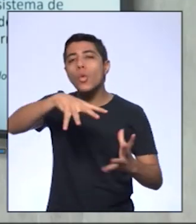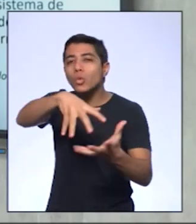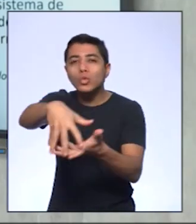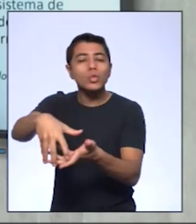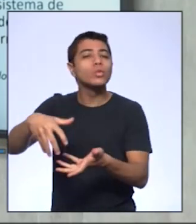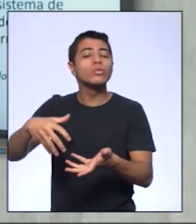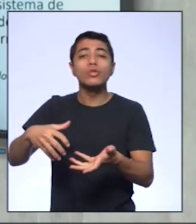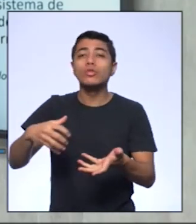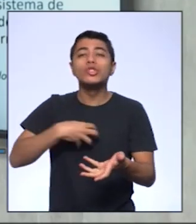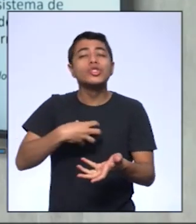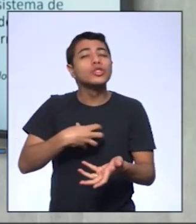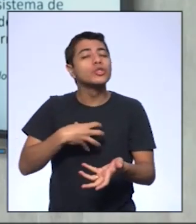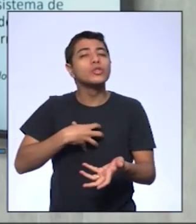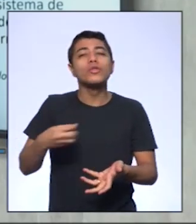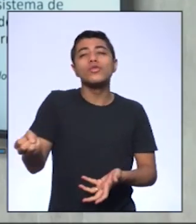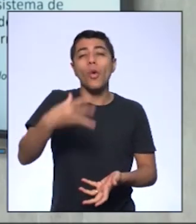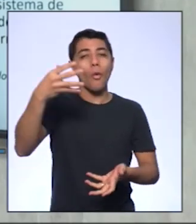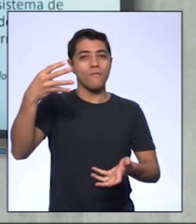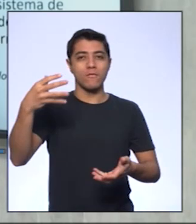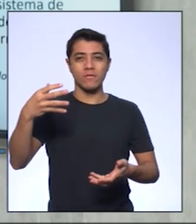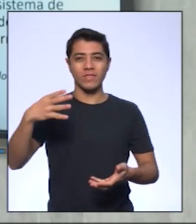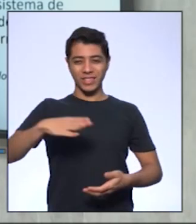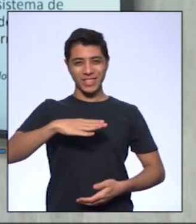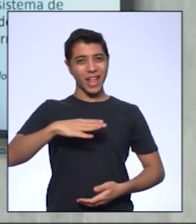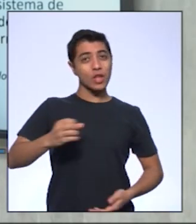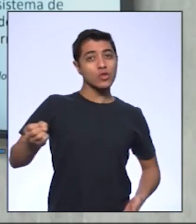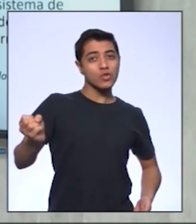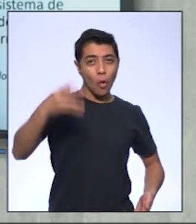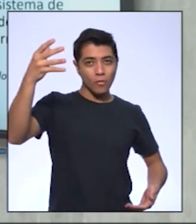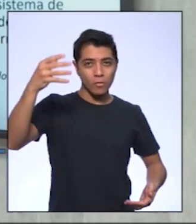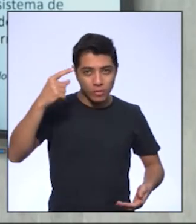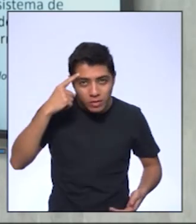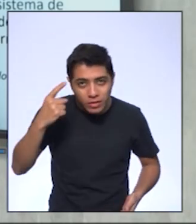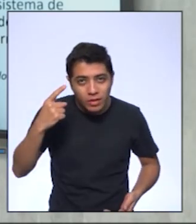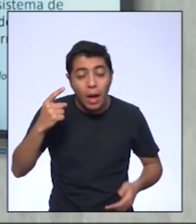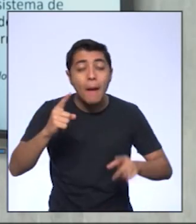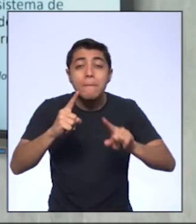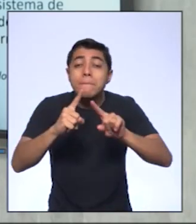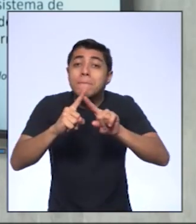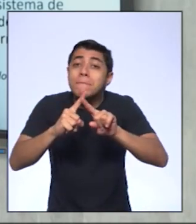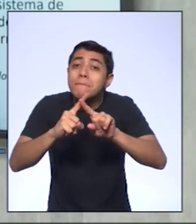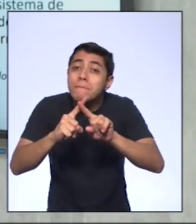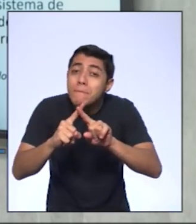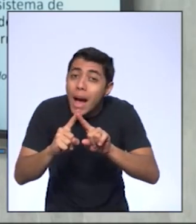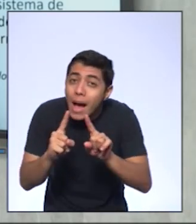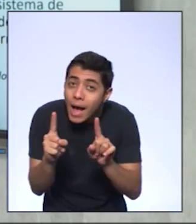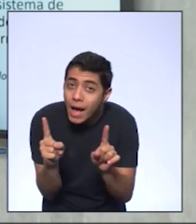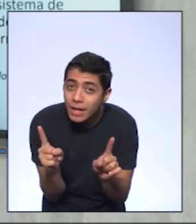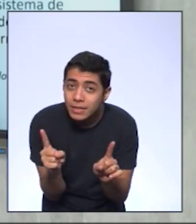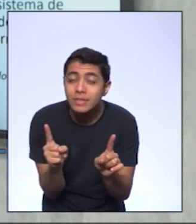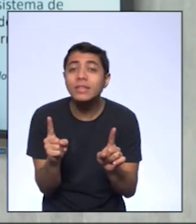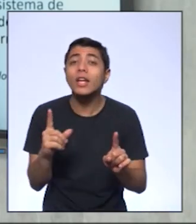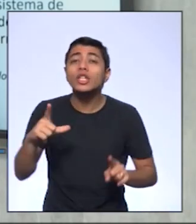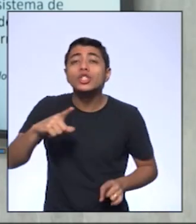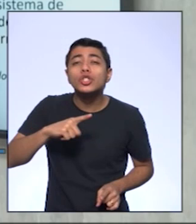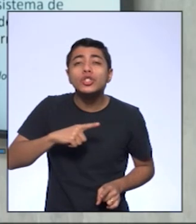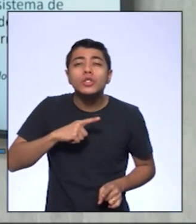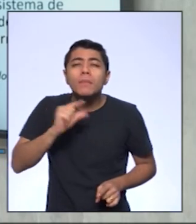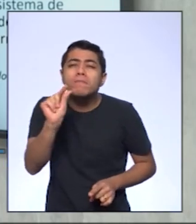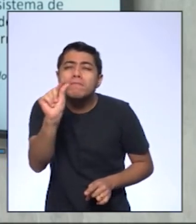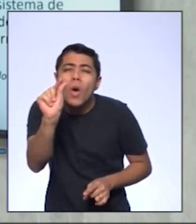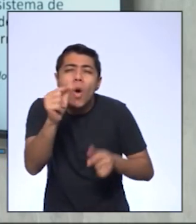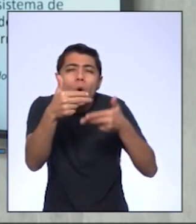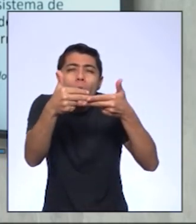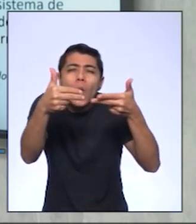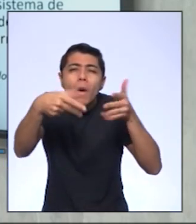surgir são cidades novas. Mas, olha que legal, mas ela ainda trazem elementos do feudalismo. Porque,